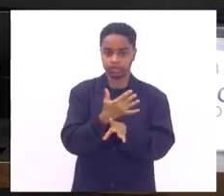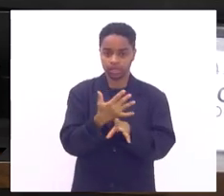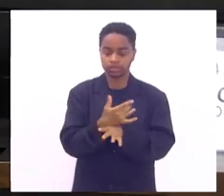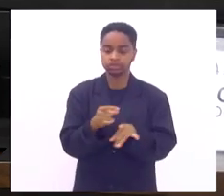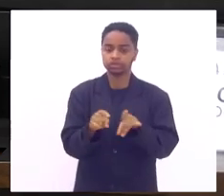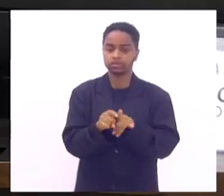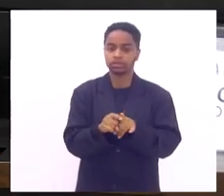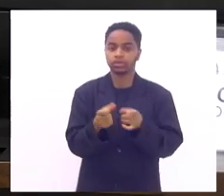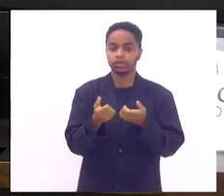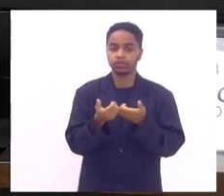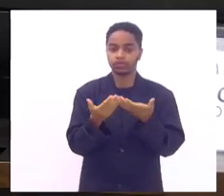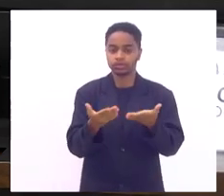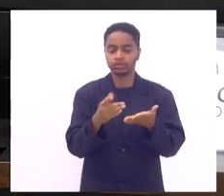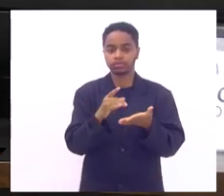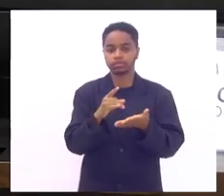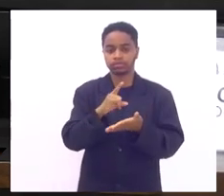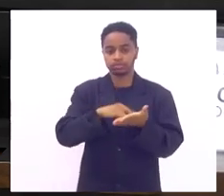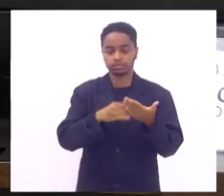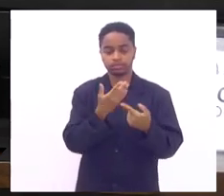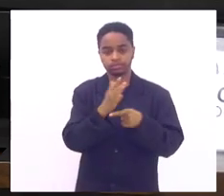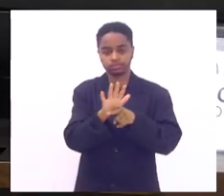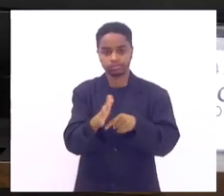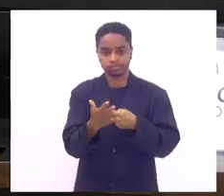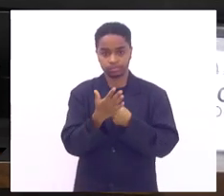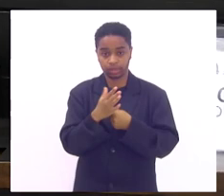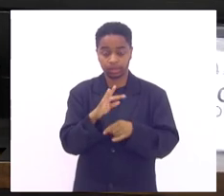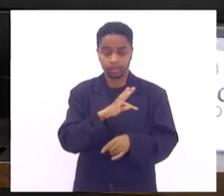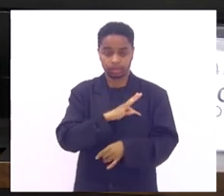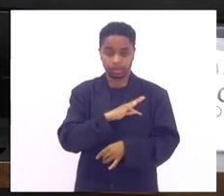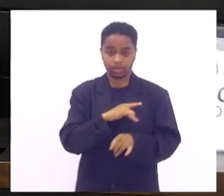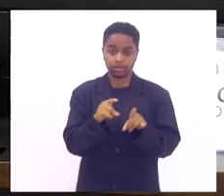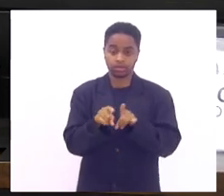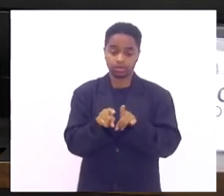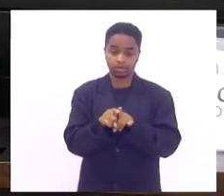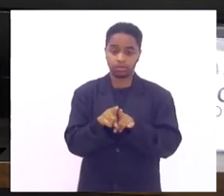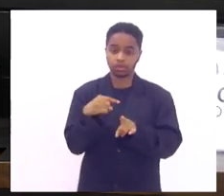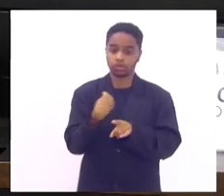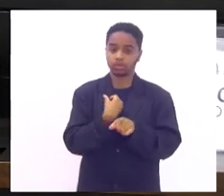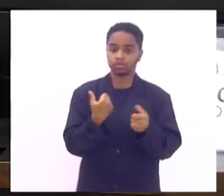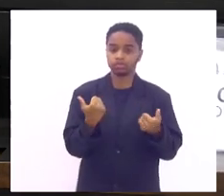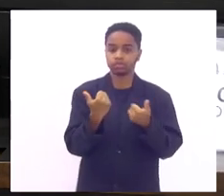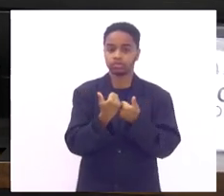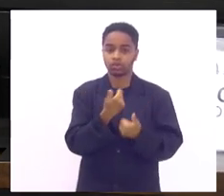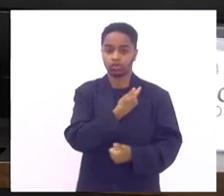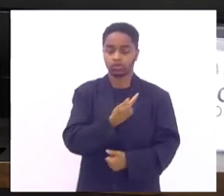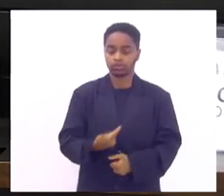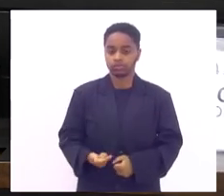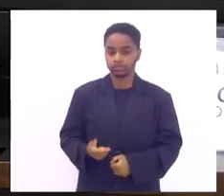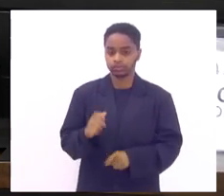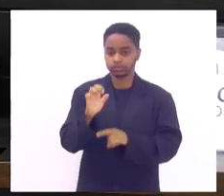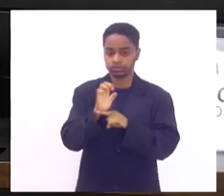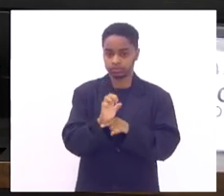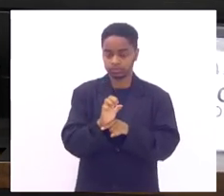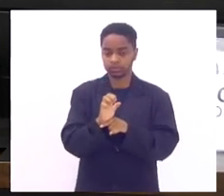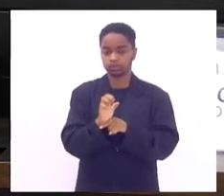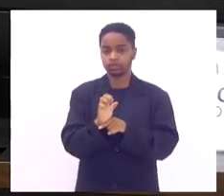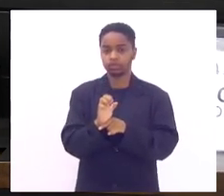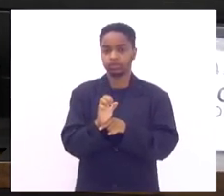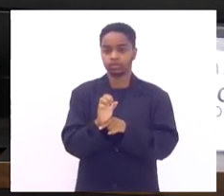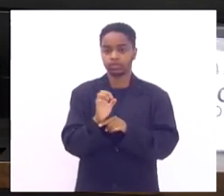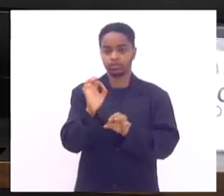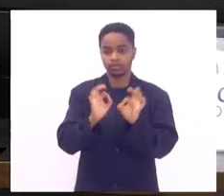oferecendo termos de cooperação técnica, por isso que a gente esteve do lado do governo do Estado, construindo um termo